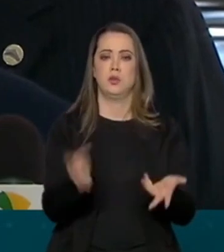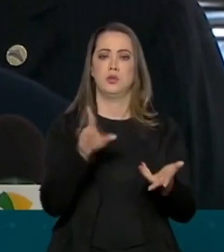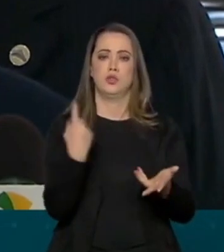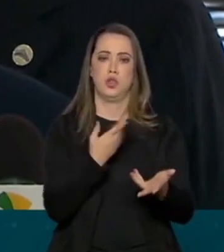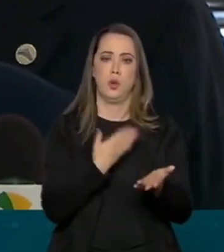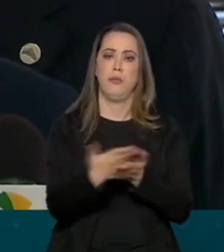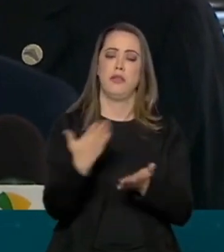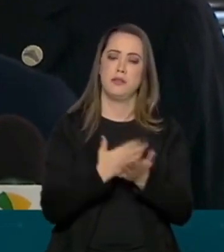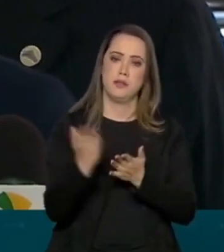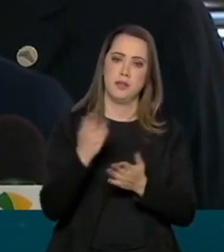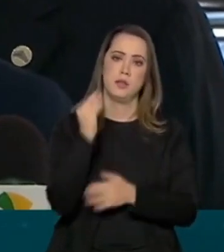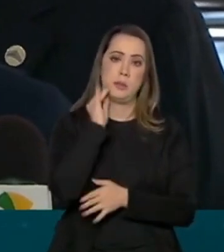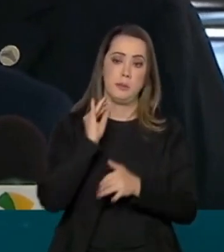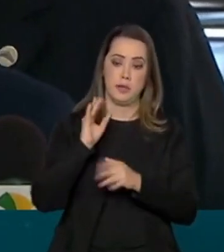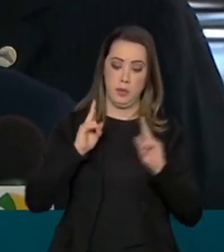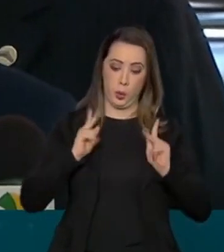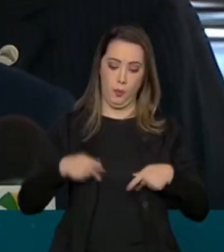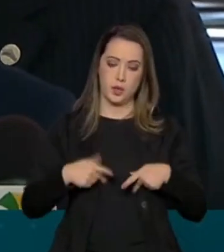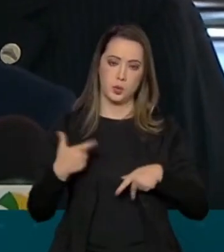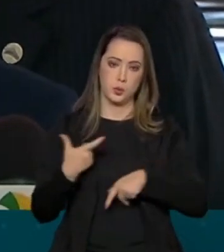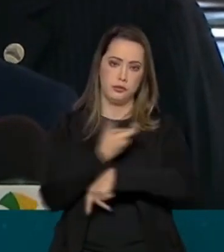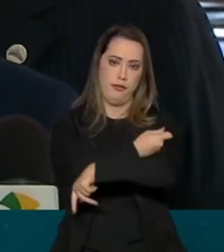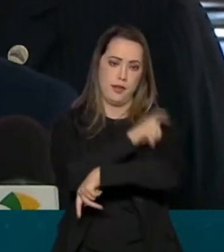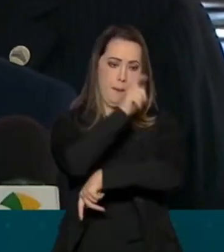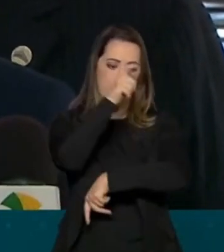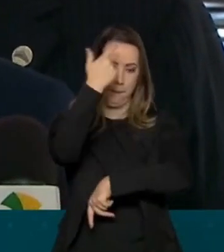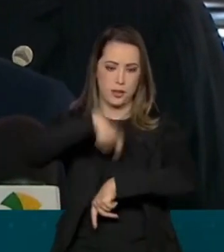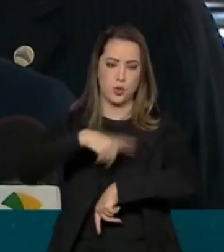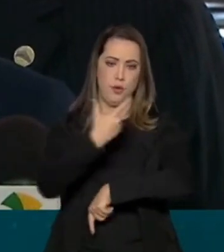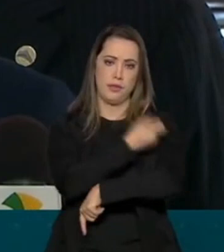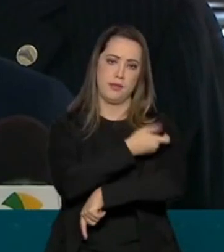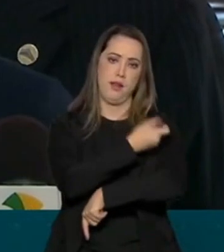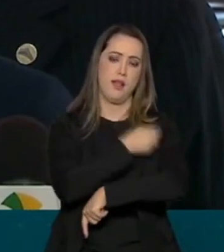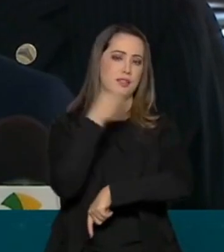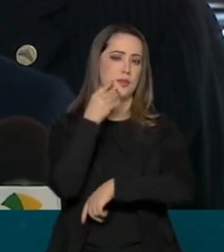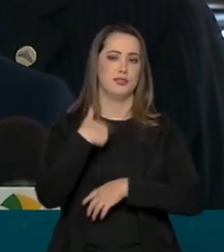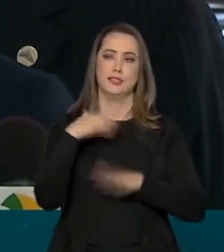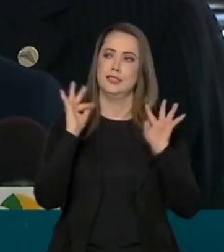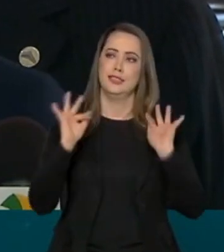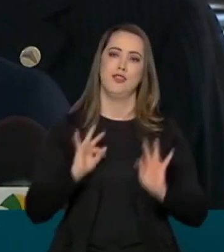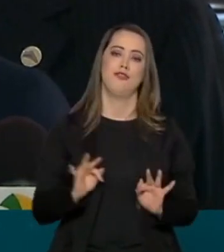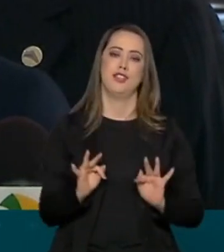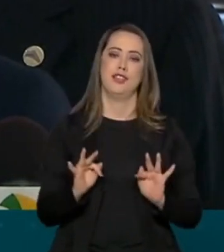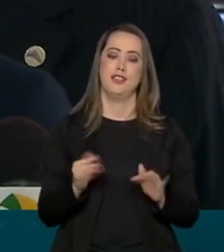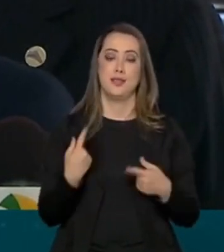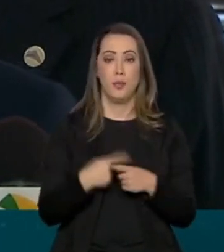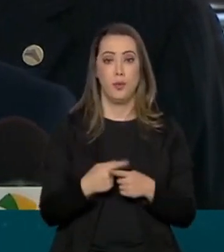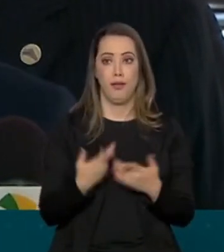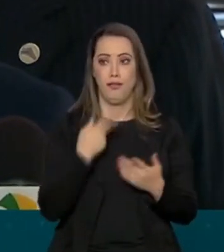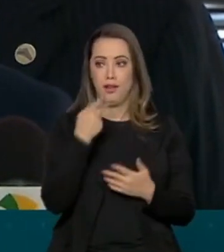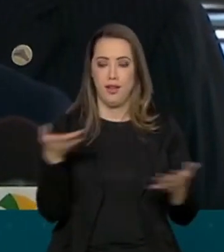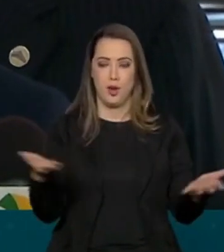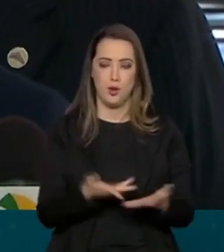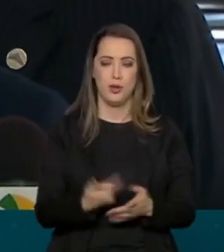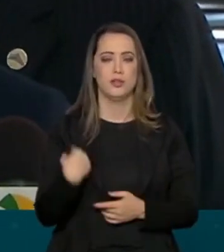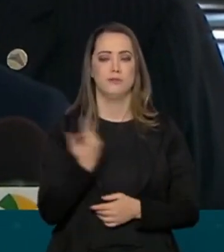com voluntários. E essa é uma expectativa, olha, muito grande, né? Eu estou muito feliz em poder falar isso aqui agora. A gente vê